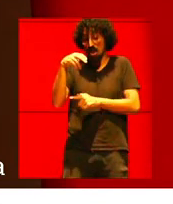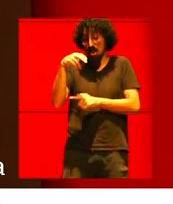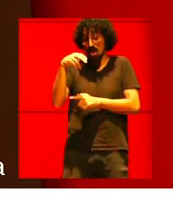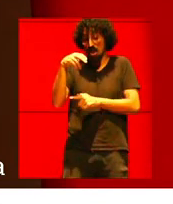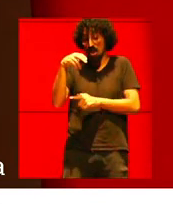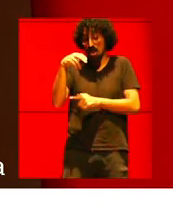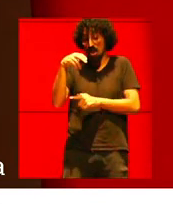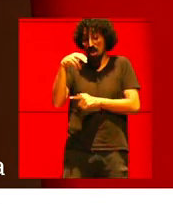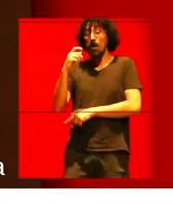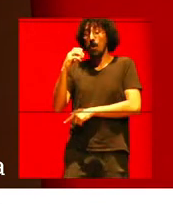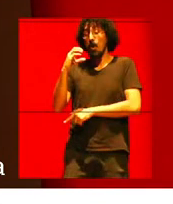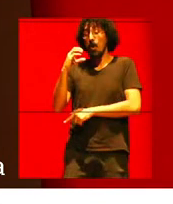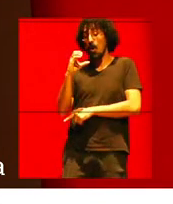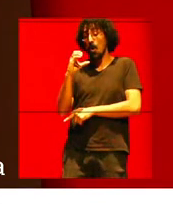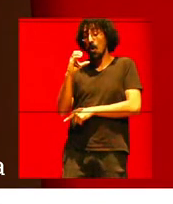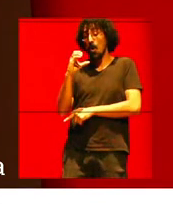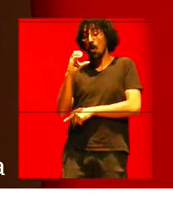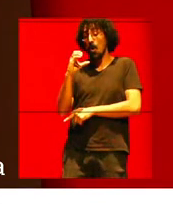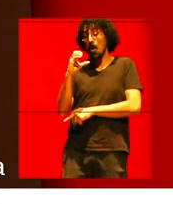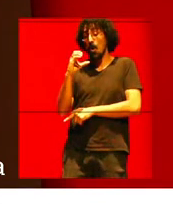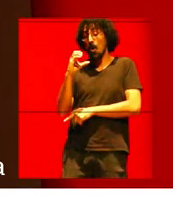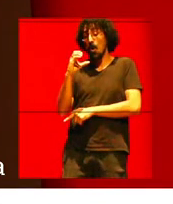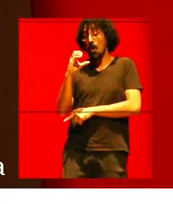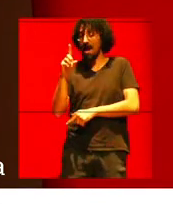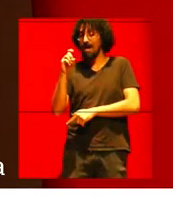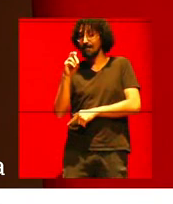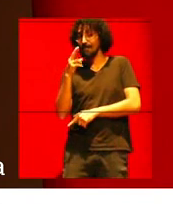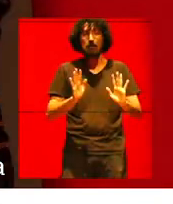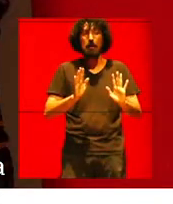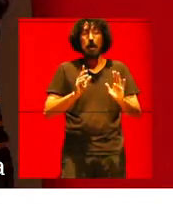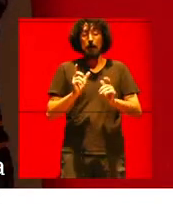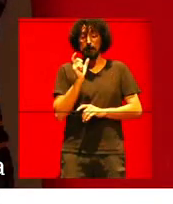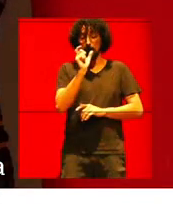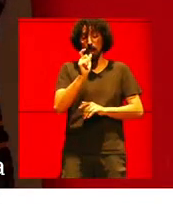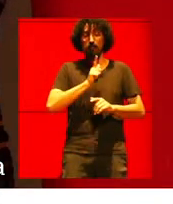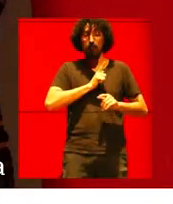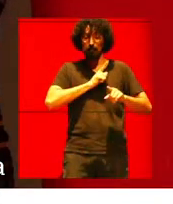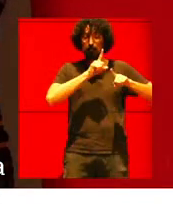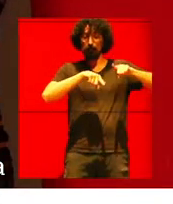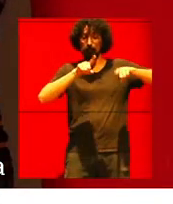a considerada de prestígio social. E é a que o Enem e